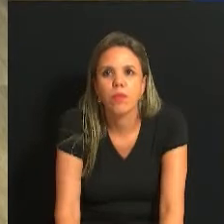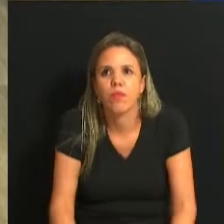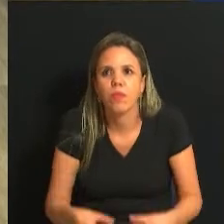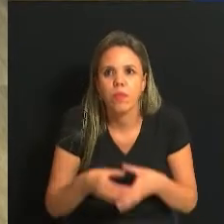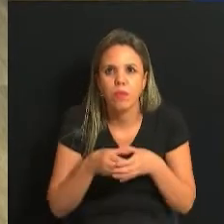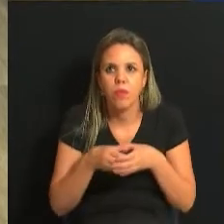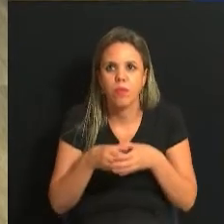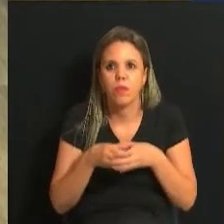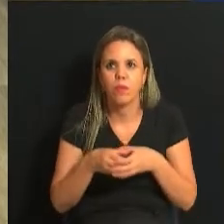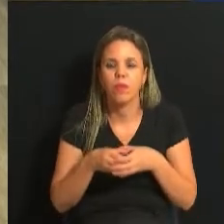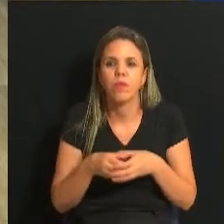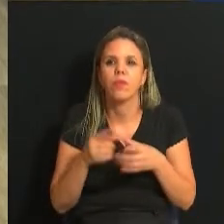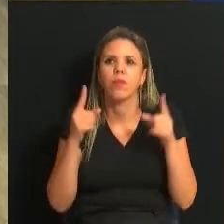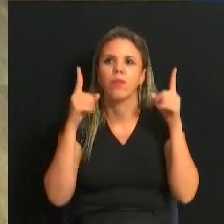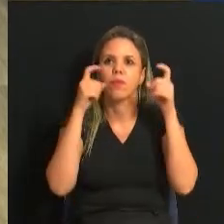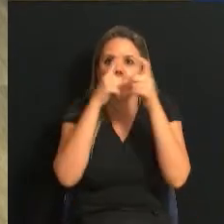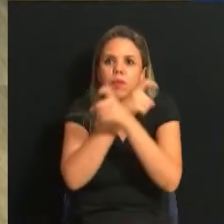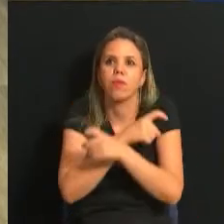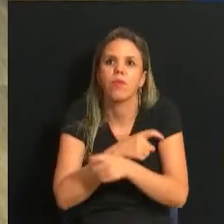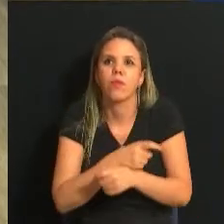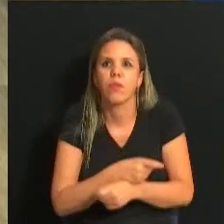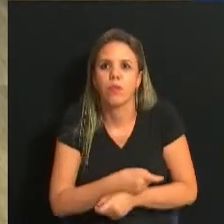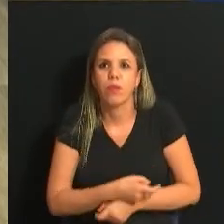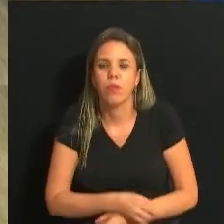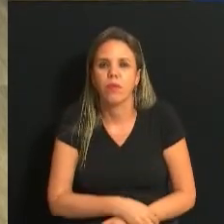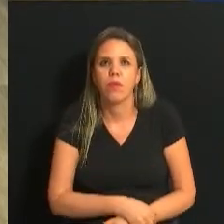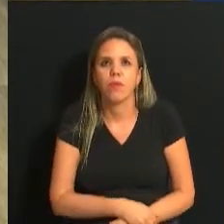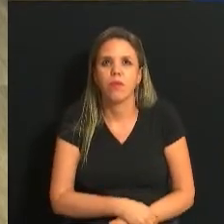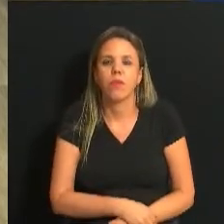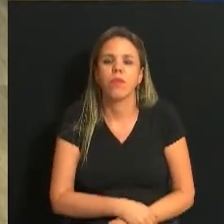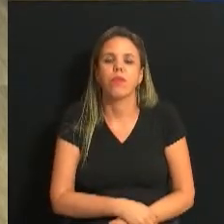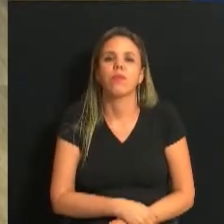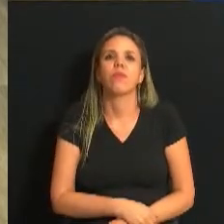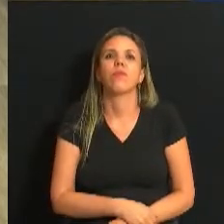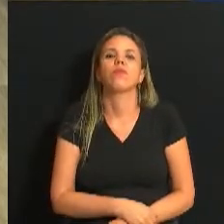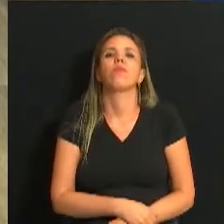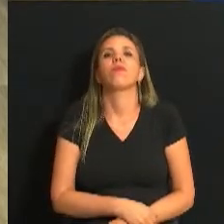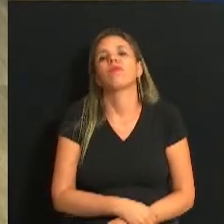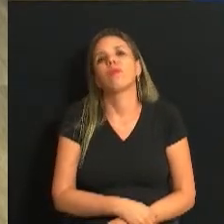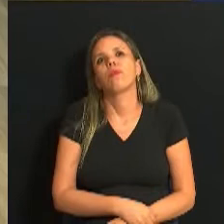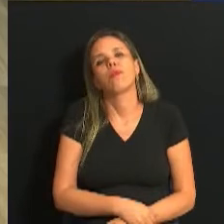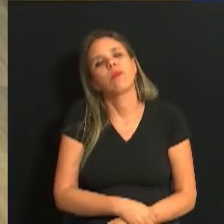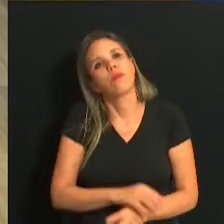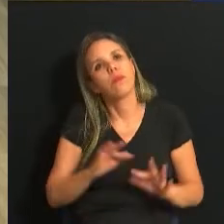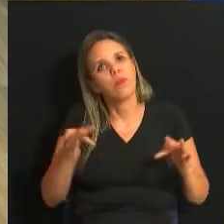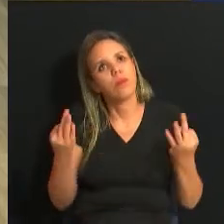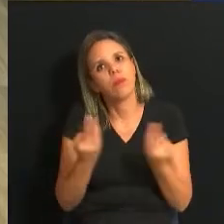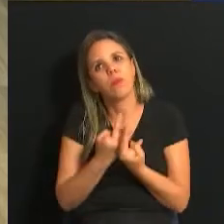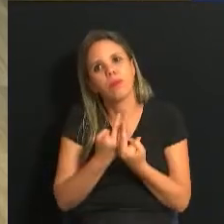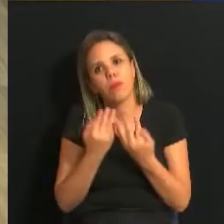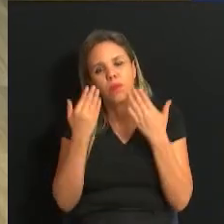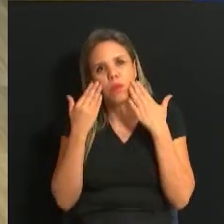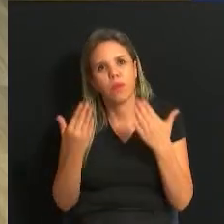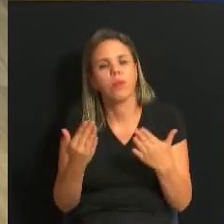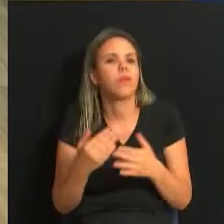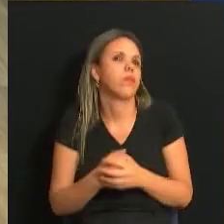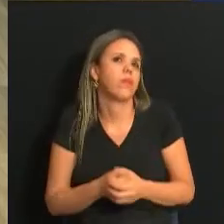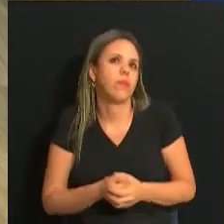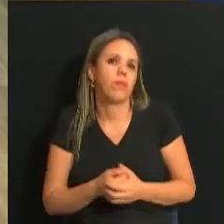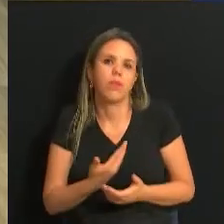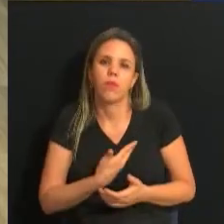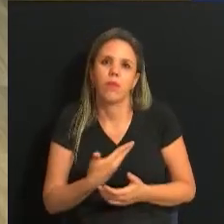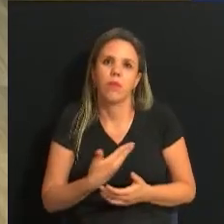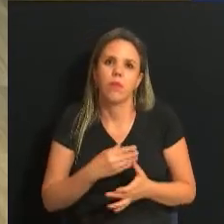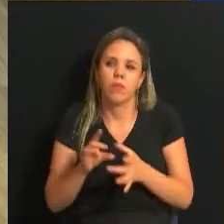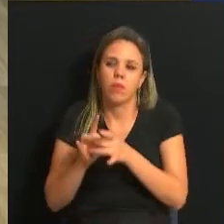muito complicado, não é? Tem que escolher essas batalhas. Exatamente. Então, a família a gente enfrenta, aqueles amigos a gente vai